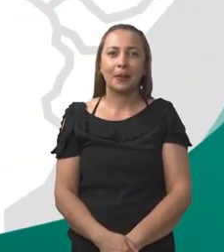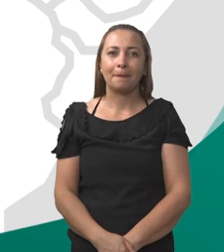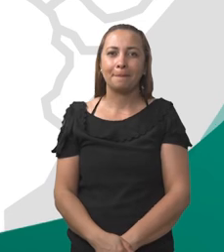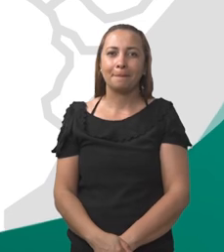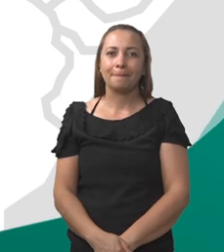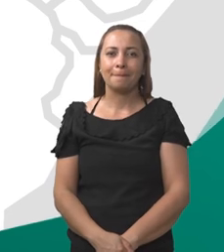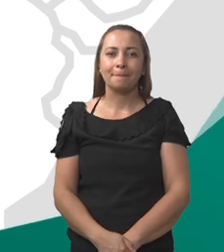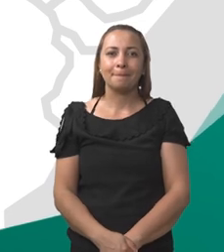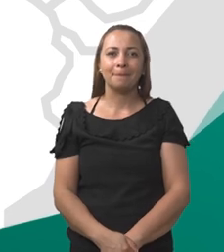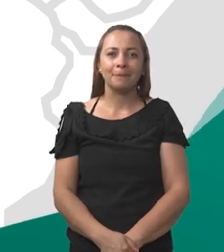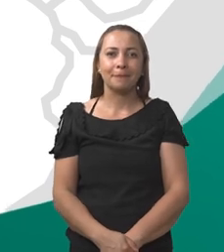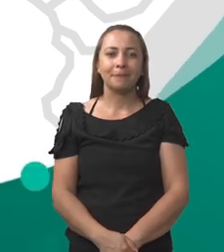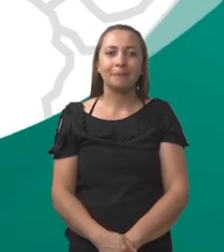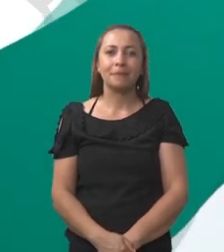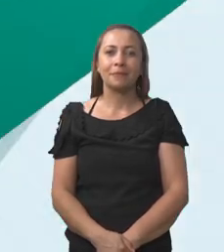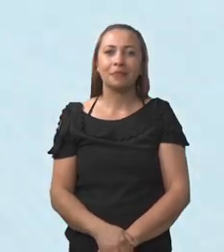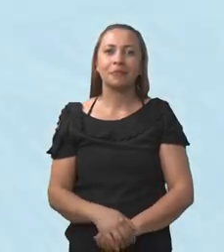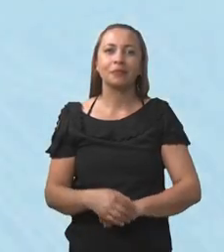Música